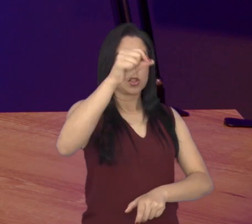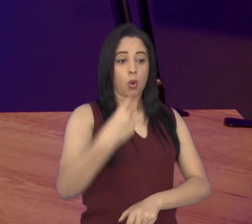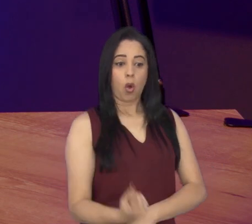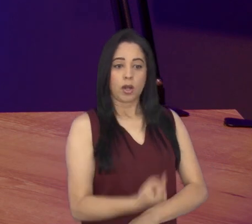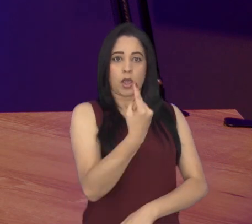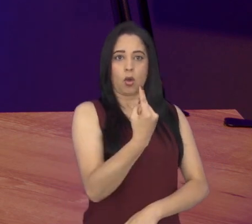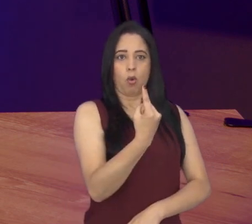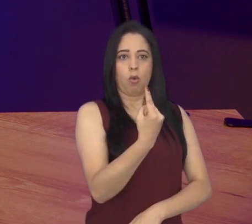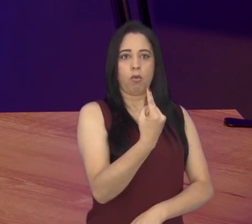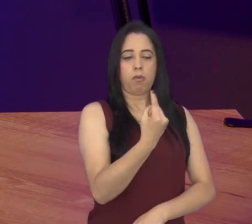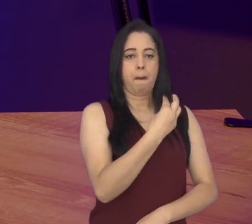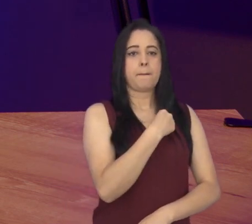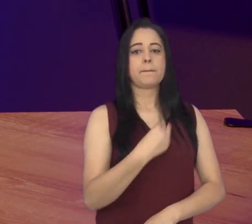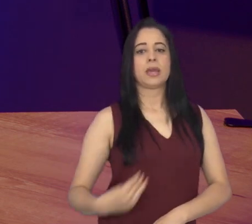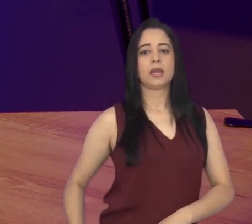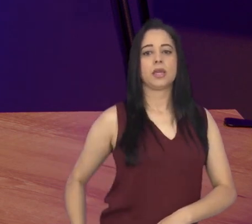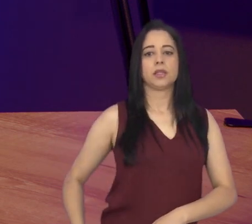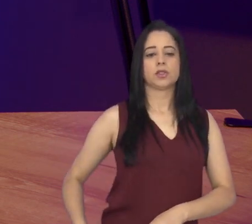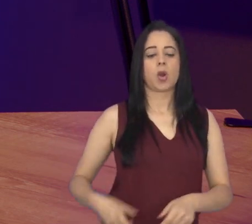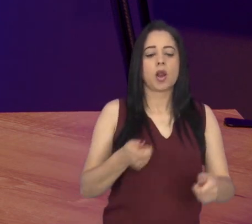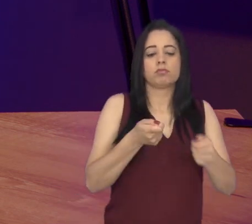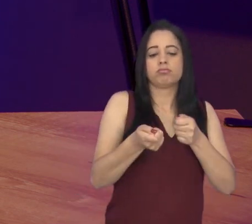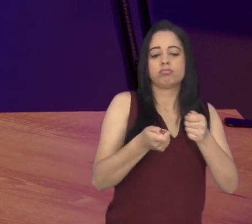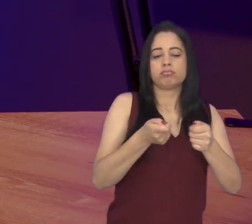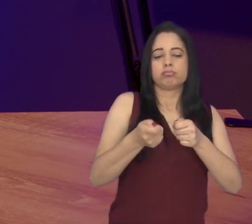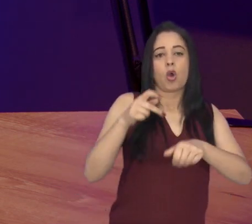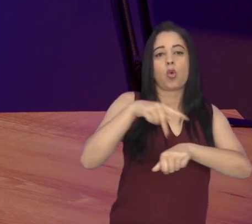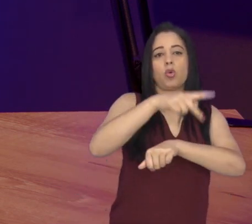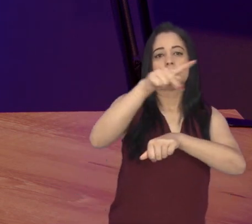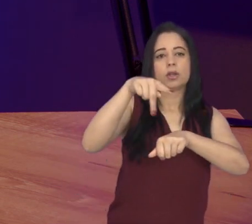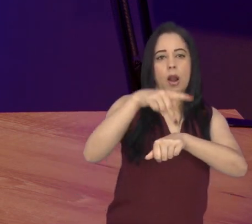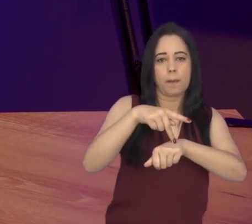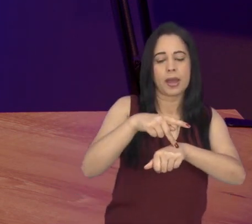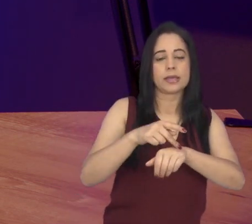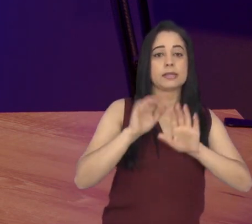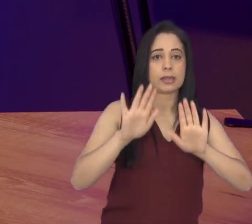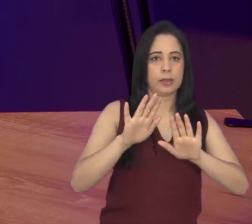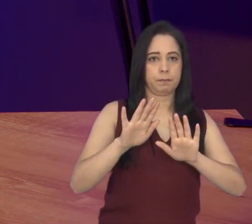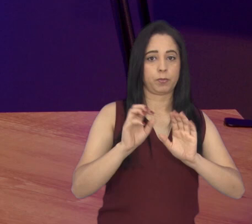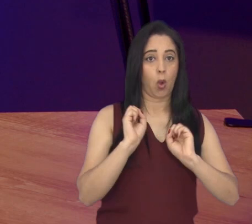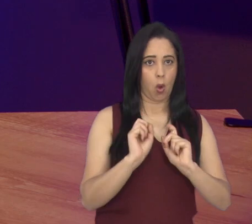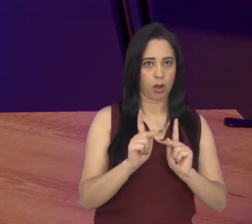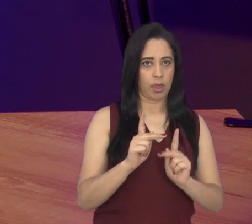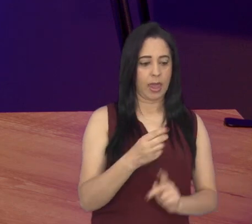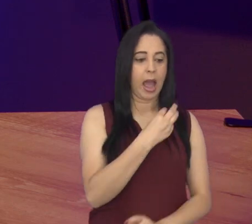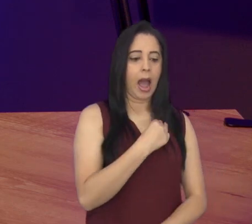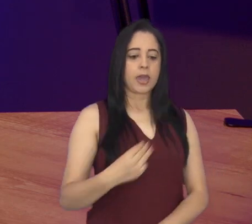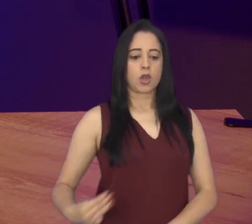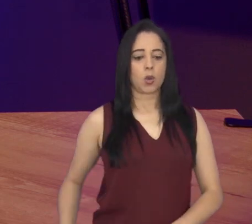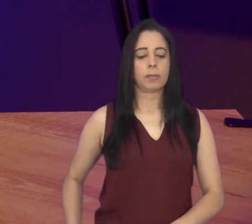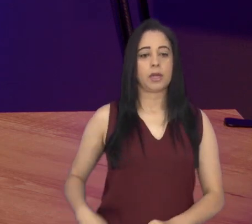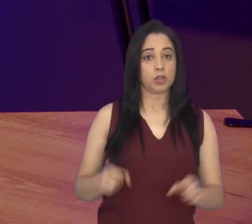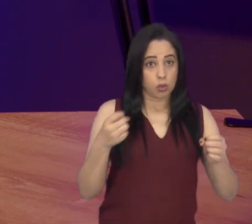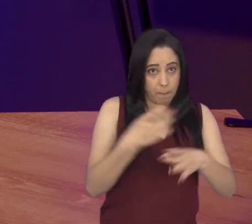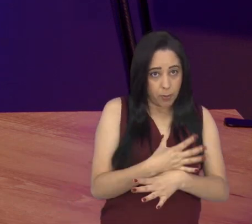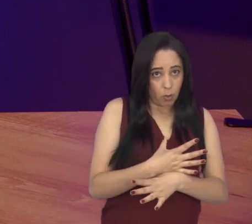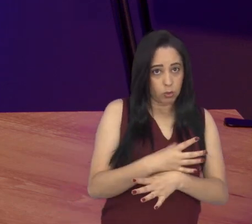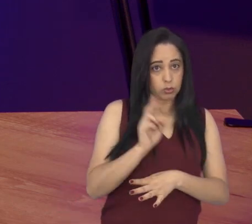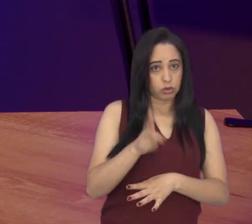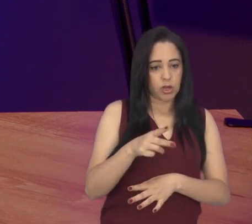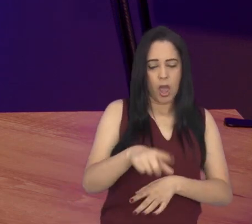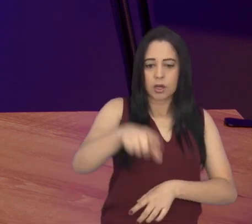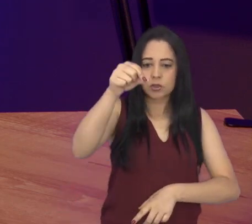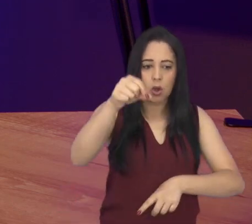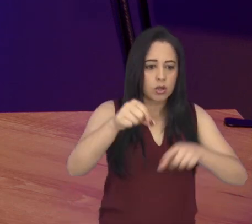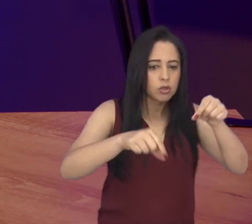se eleger, então, uma pessoa, né, um parlamentar, e daí vai formar, então, as pessoas que vão cuidar desse país. E daí essas